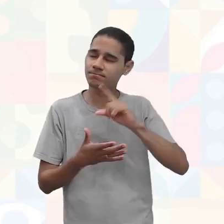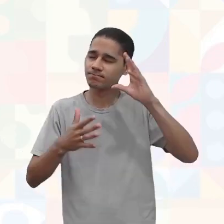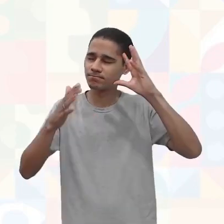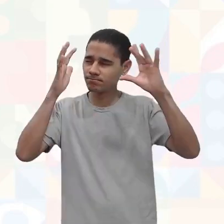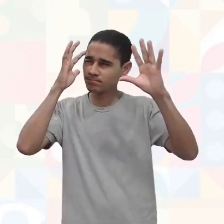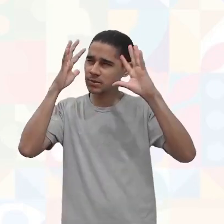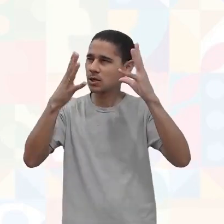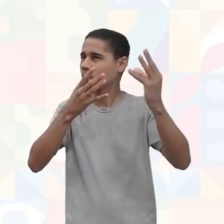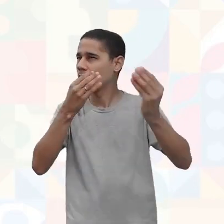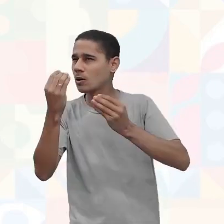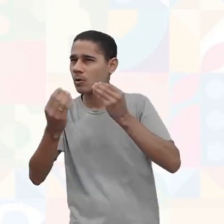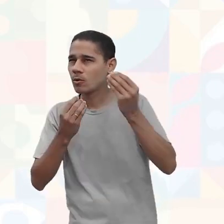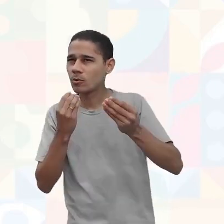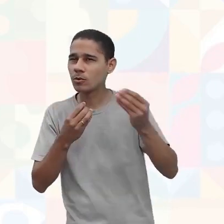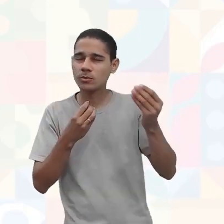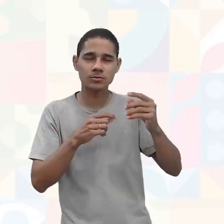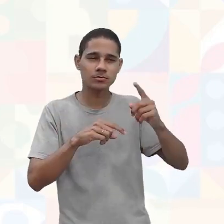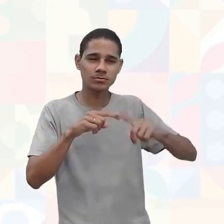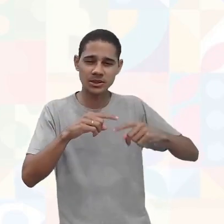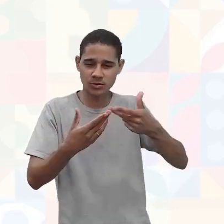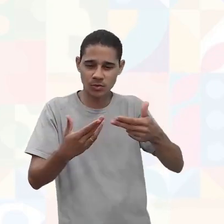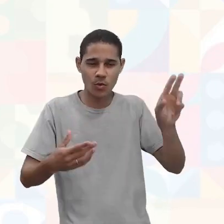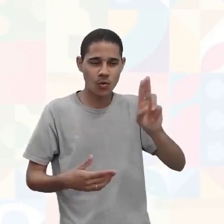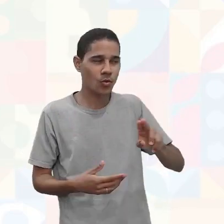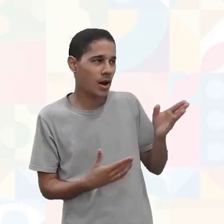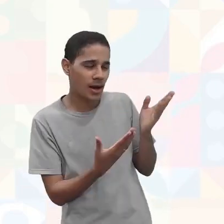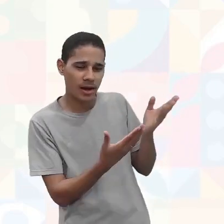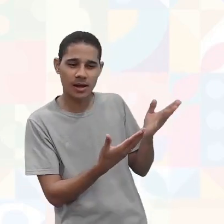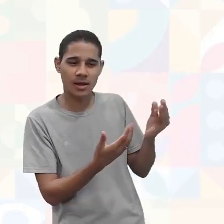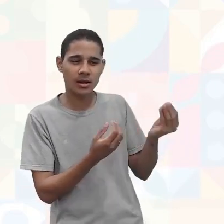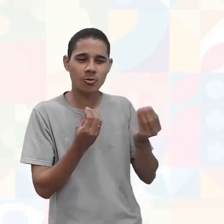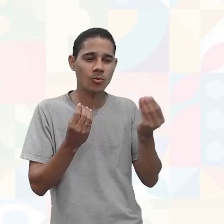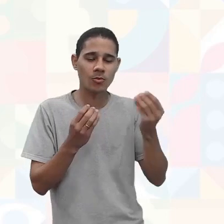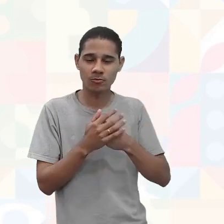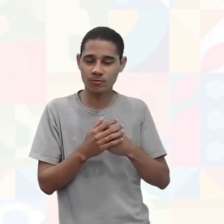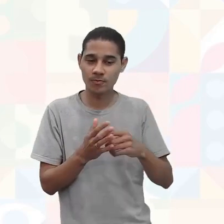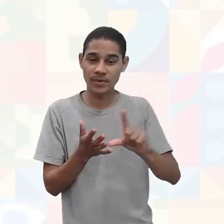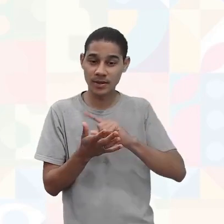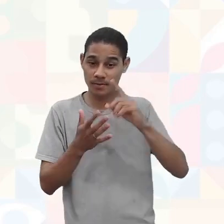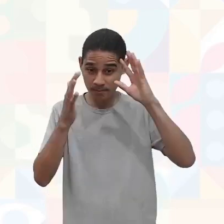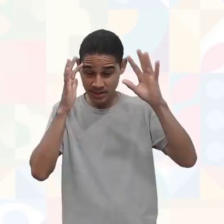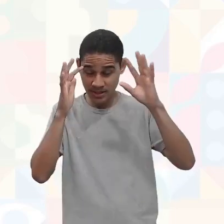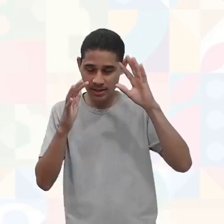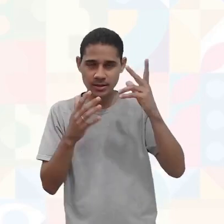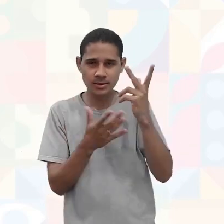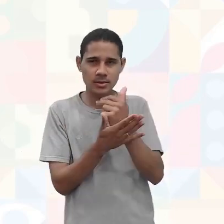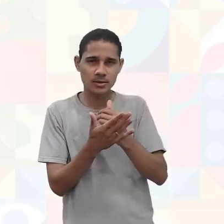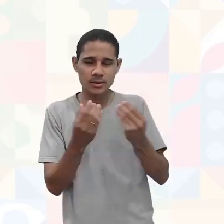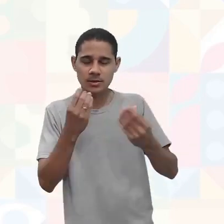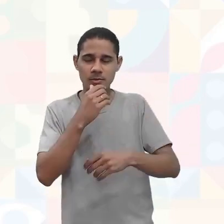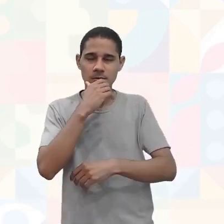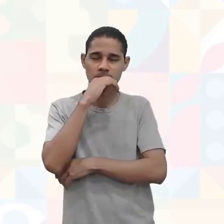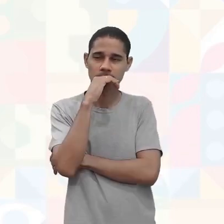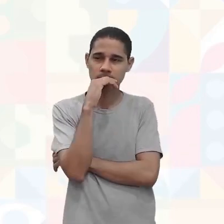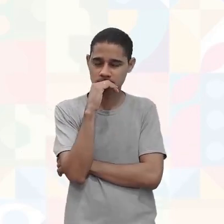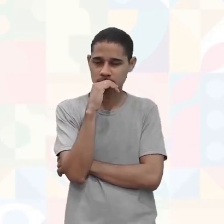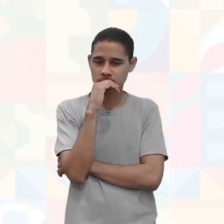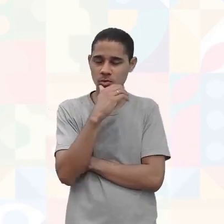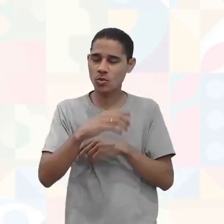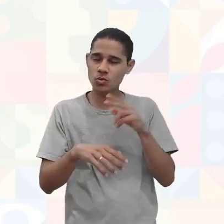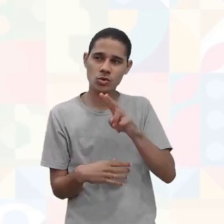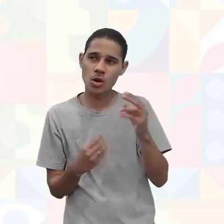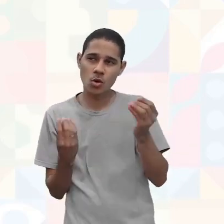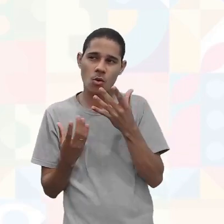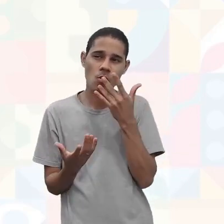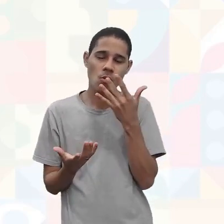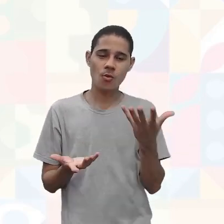como vai ser esses materiais nessa parede, realmente pensar no desenho, né, no que uso, na cor que a gente